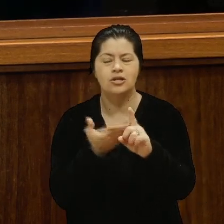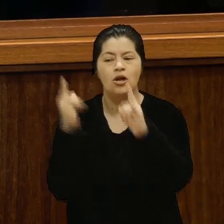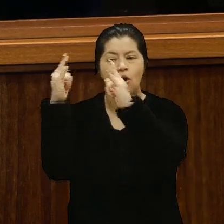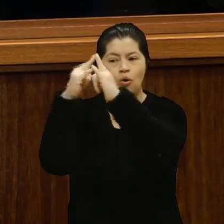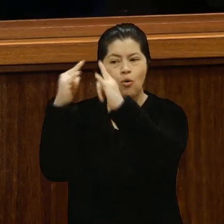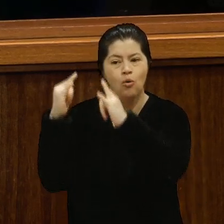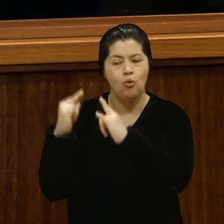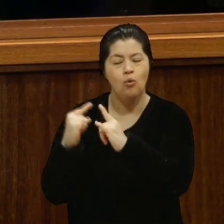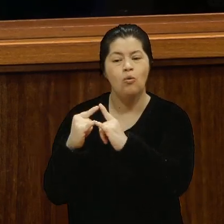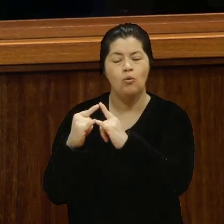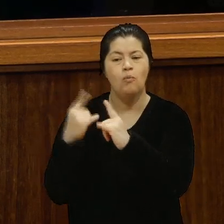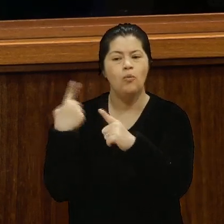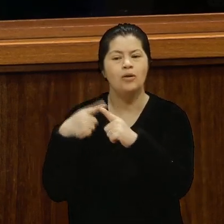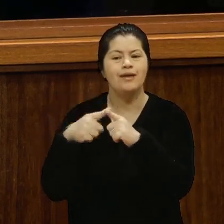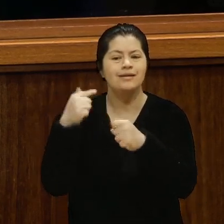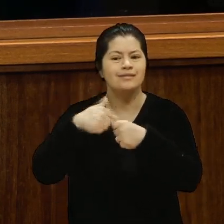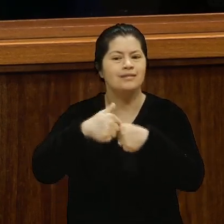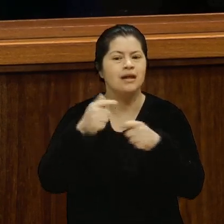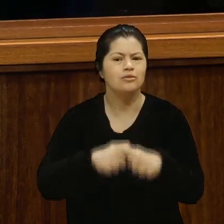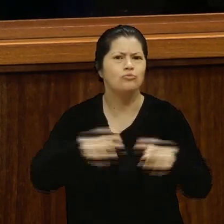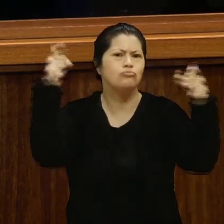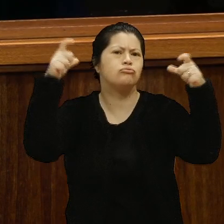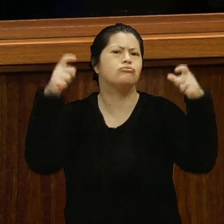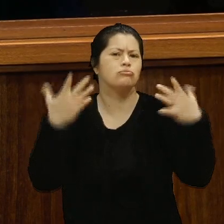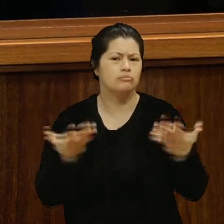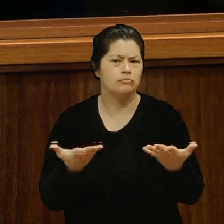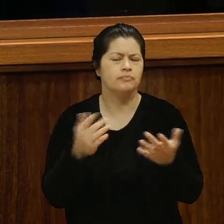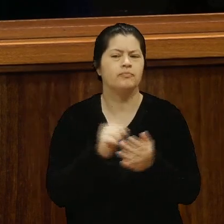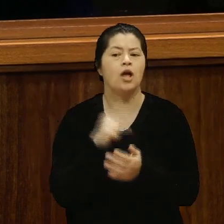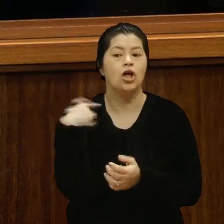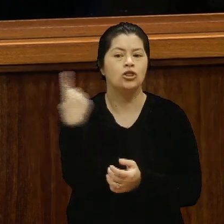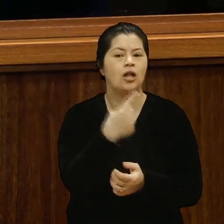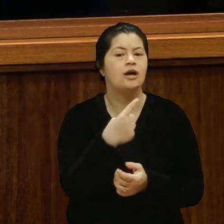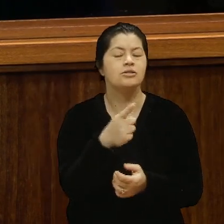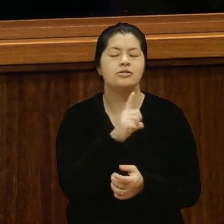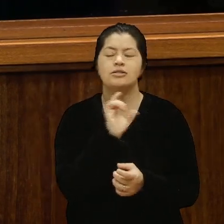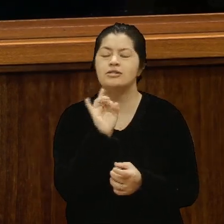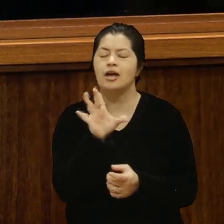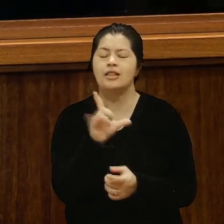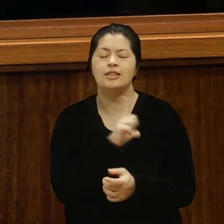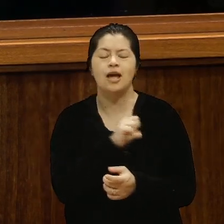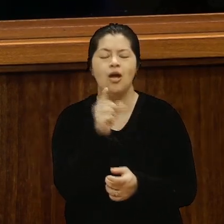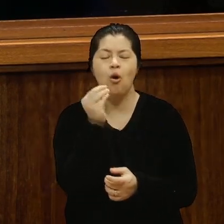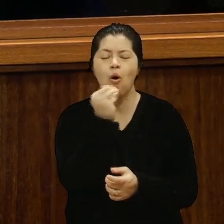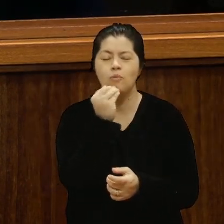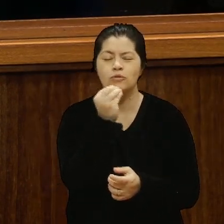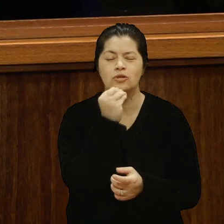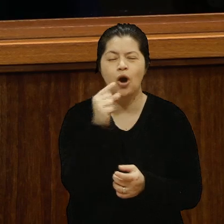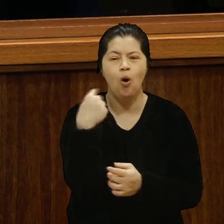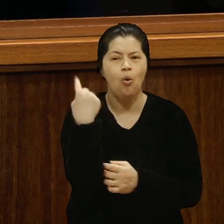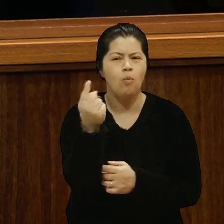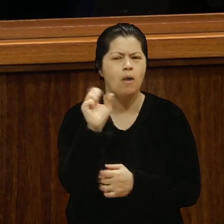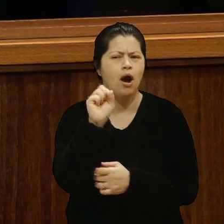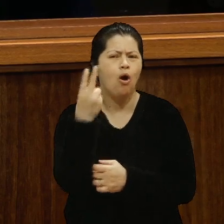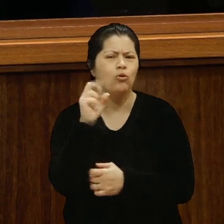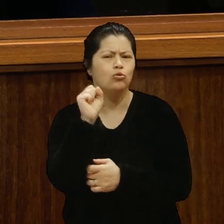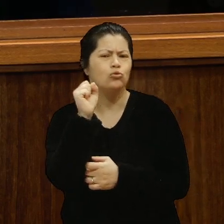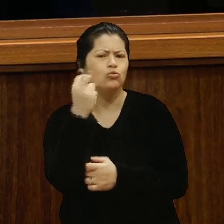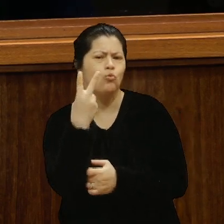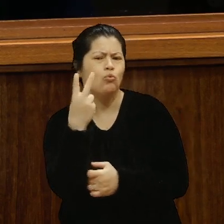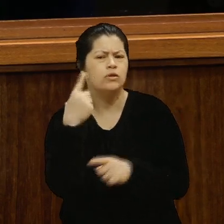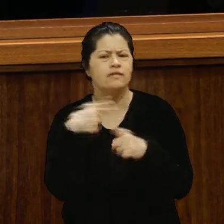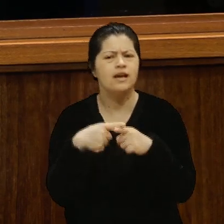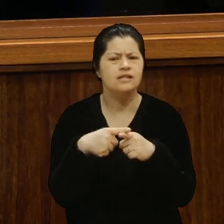entidades, porque a cidade cresceu muito e a gente só tem oportunidade de uma ou duas por ano,